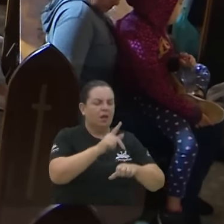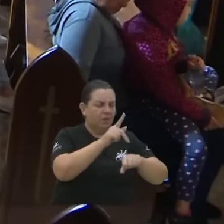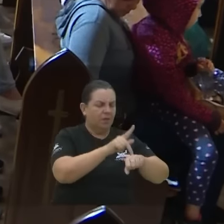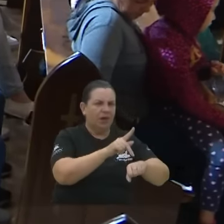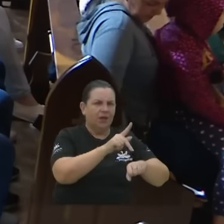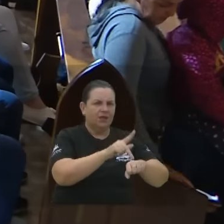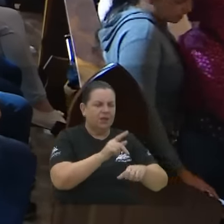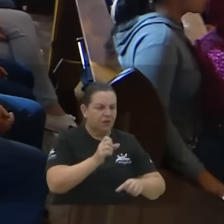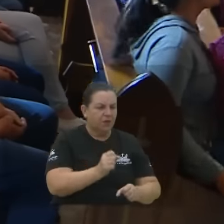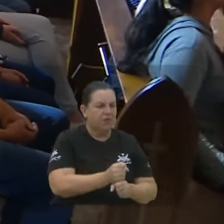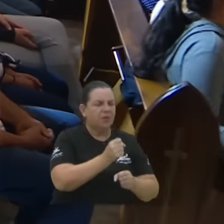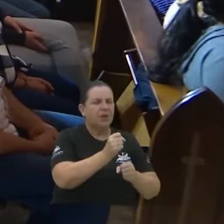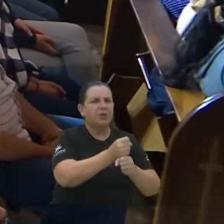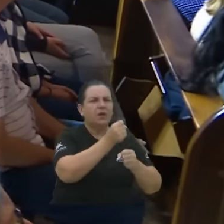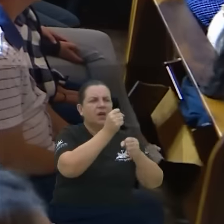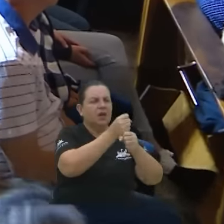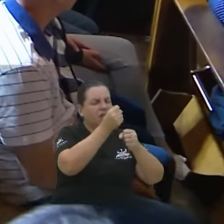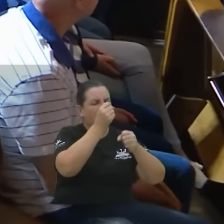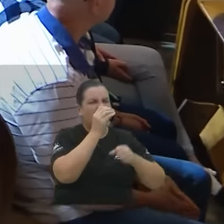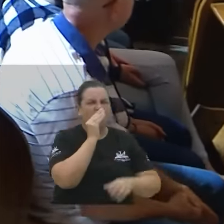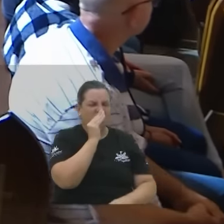angular.